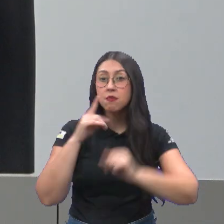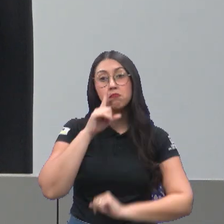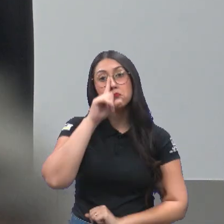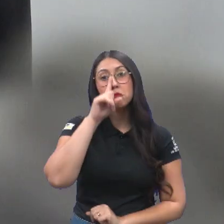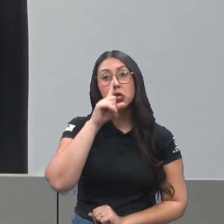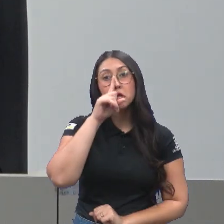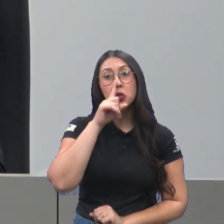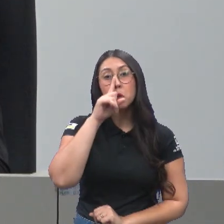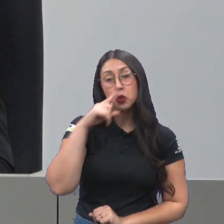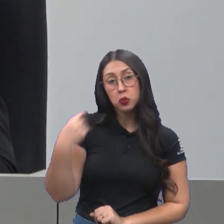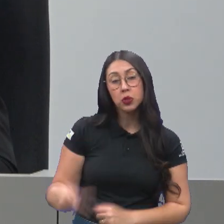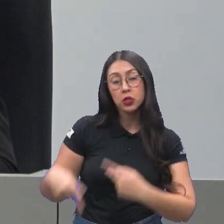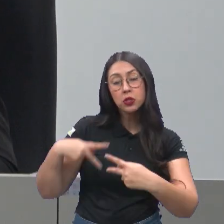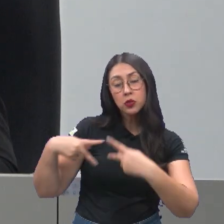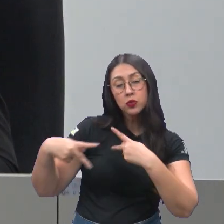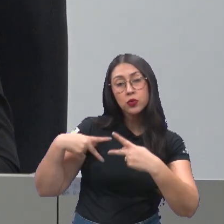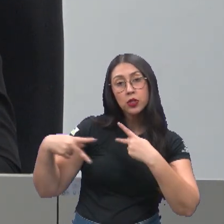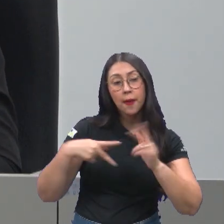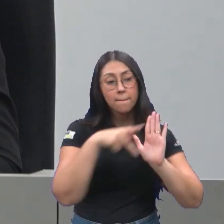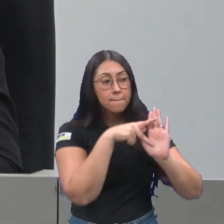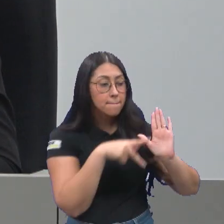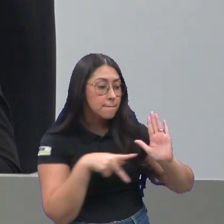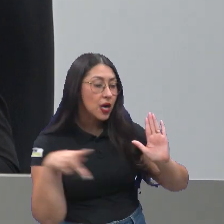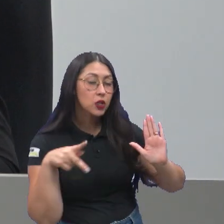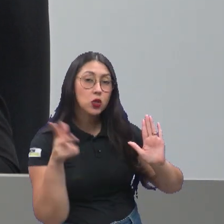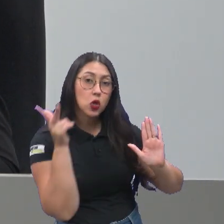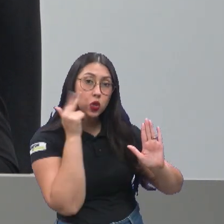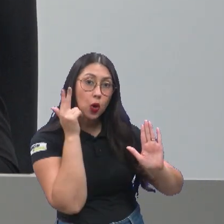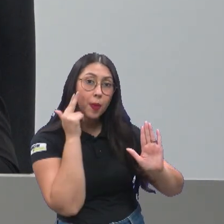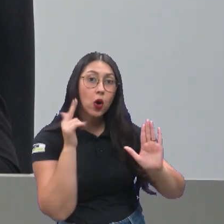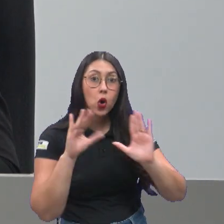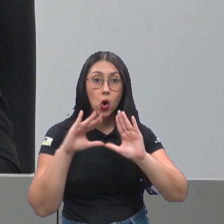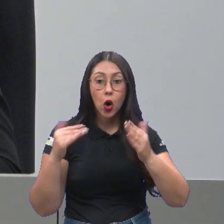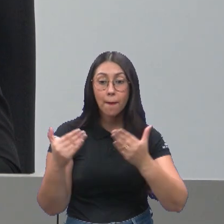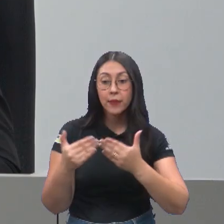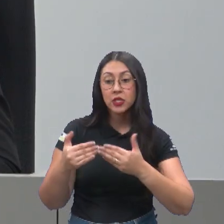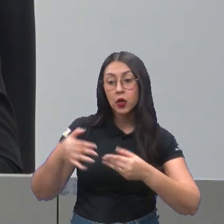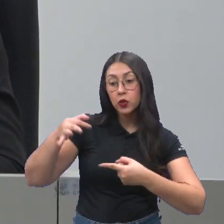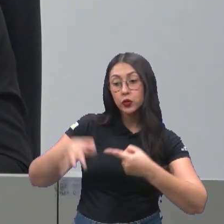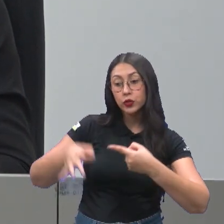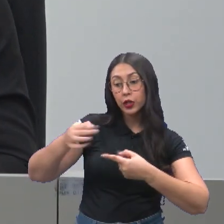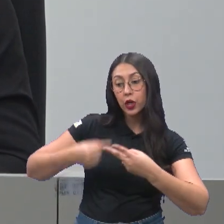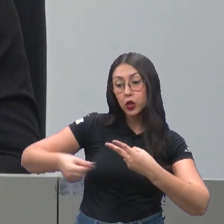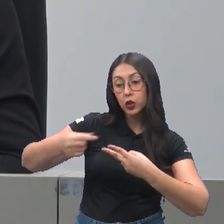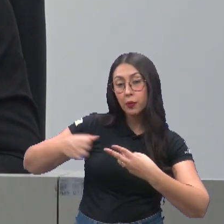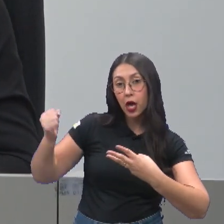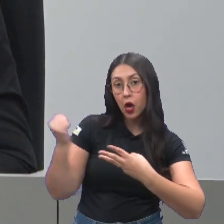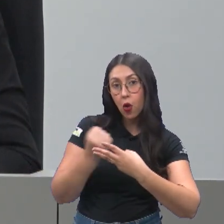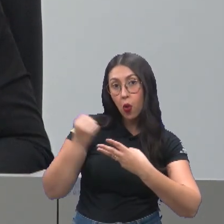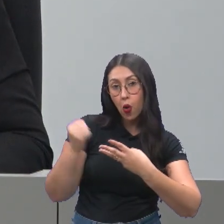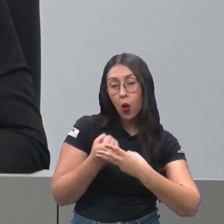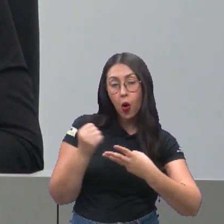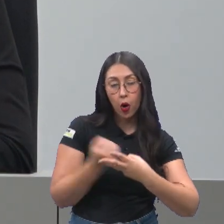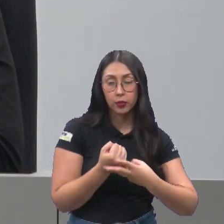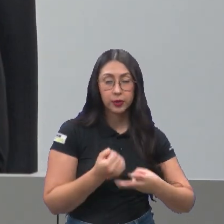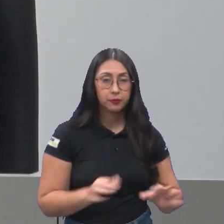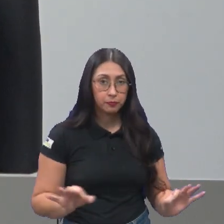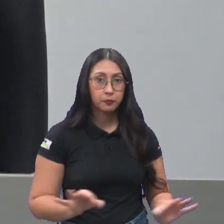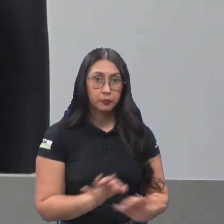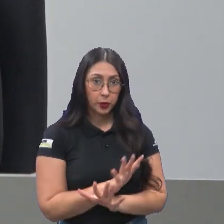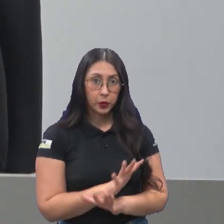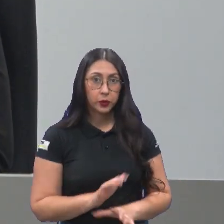São José dos Campos. Rito ordinário. Comissões Justiça, Economia e Obras. São esses os novos processos.